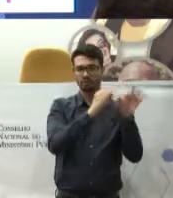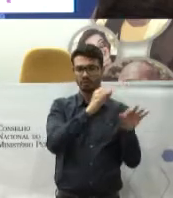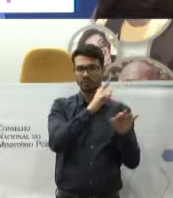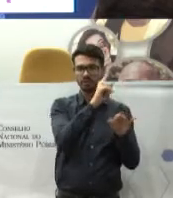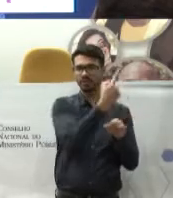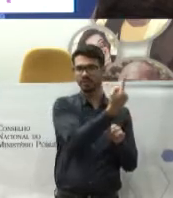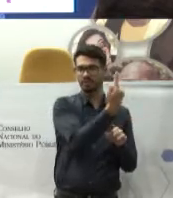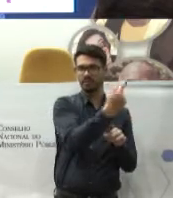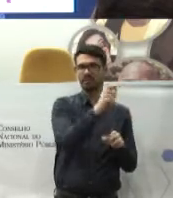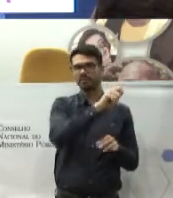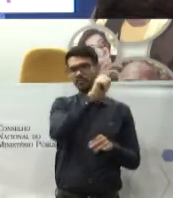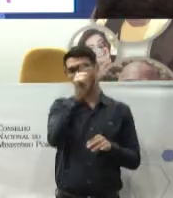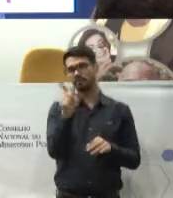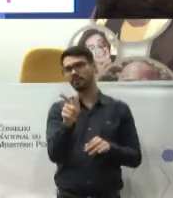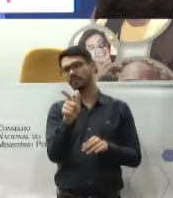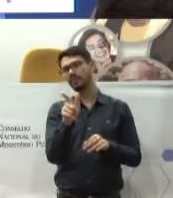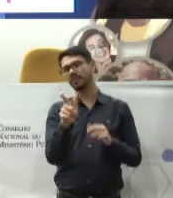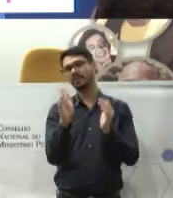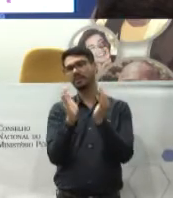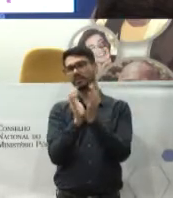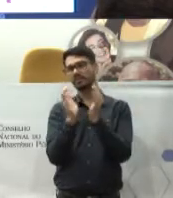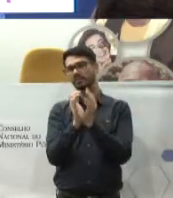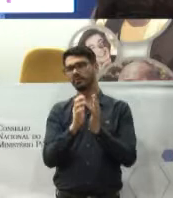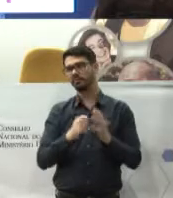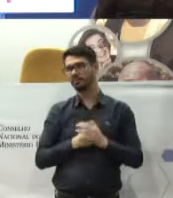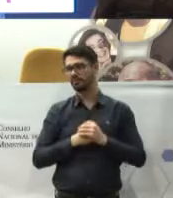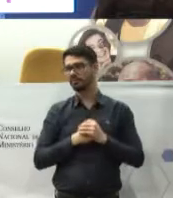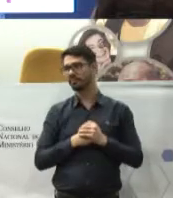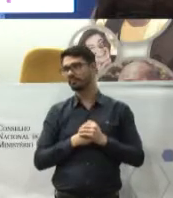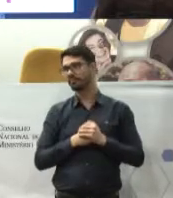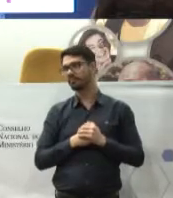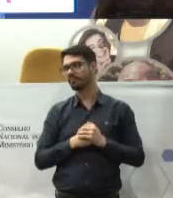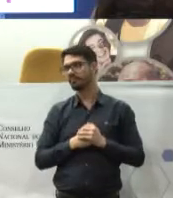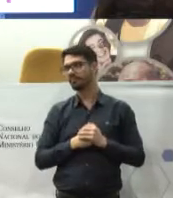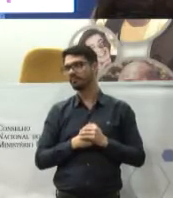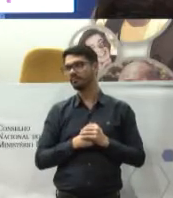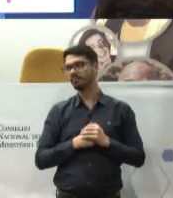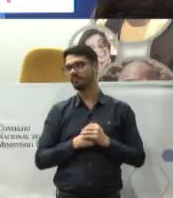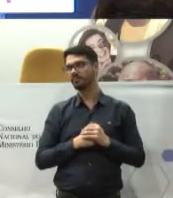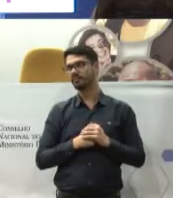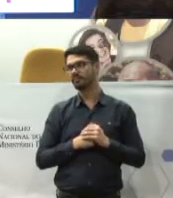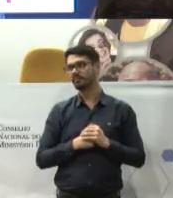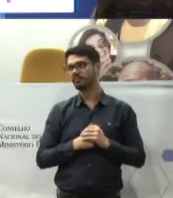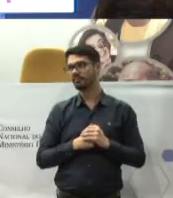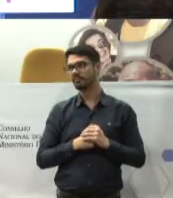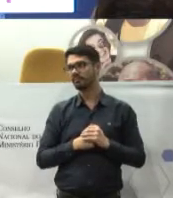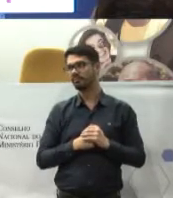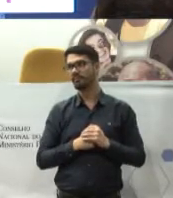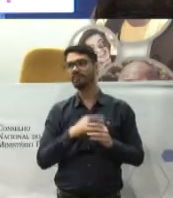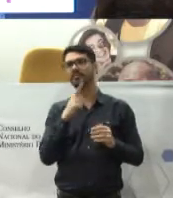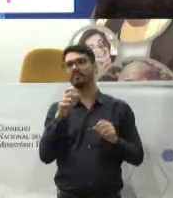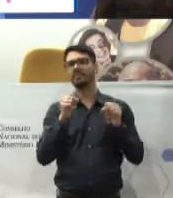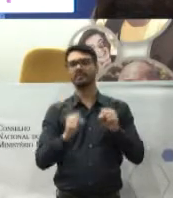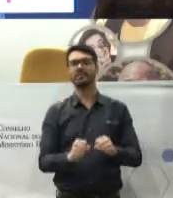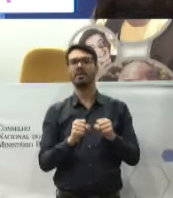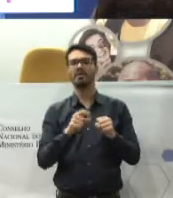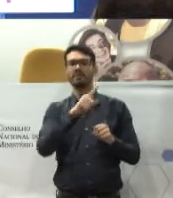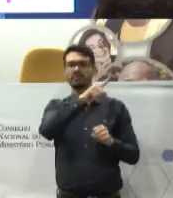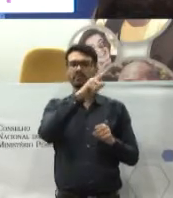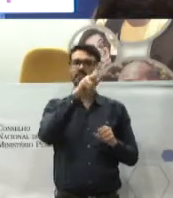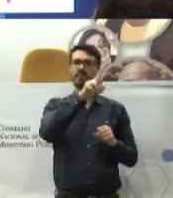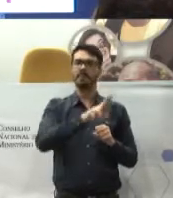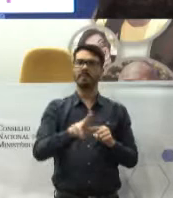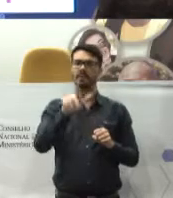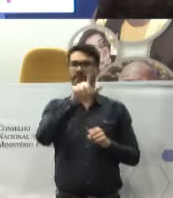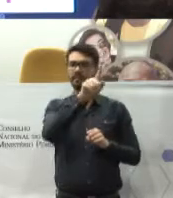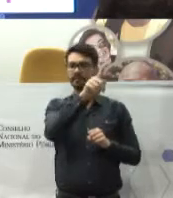demanda individual do que numa demanda coletiva. Isso é verdade ou não é verdade? E eu posso deixar aquela pessoa